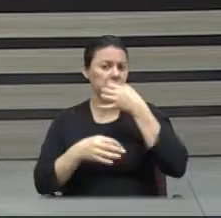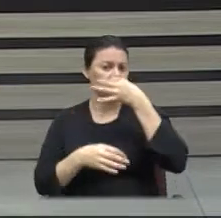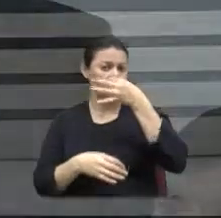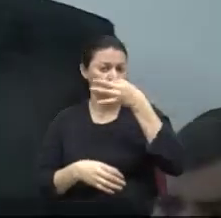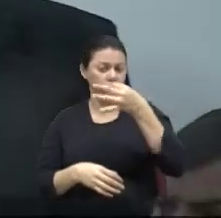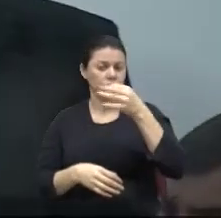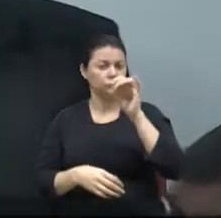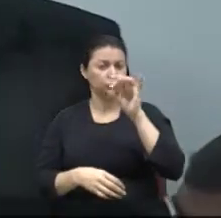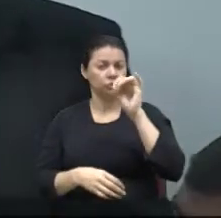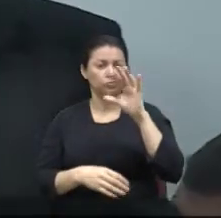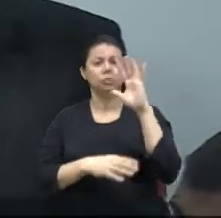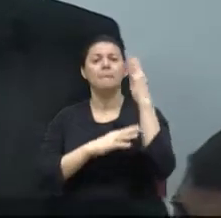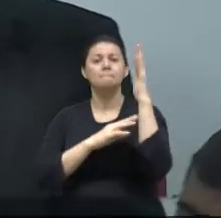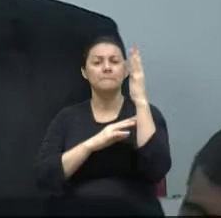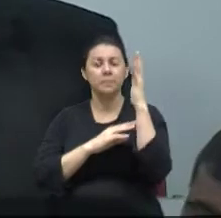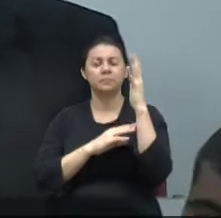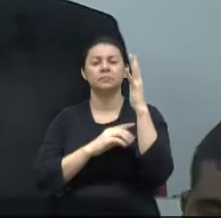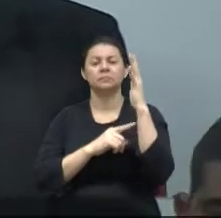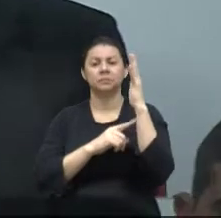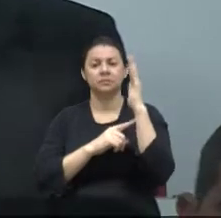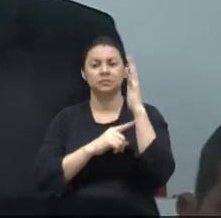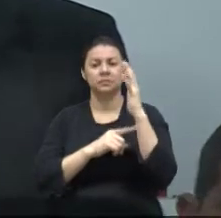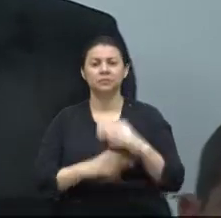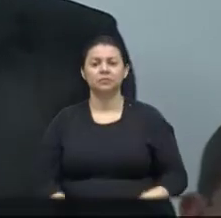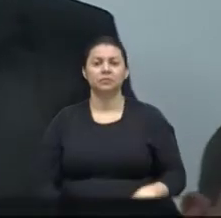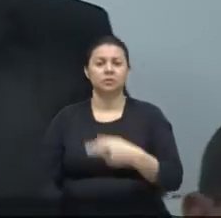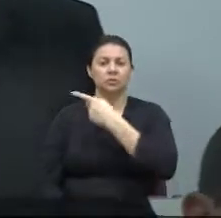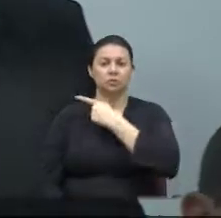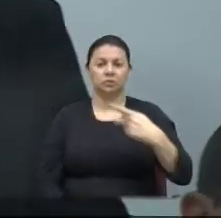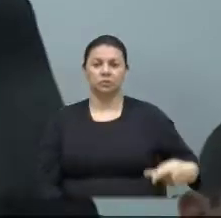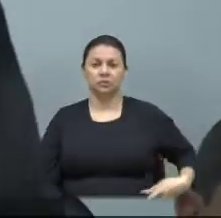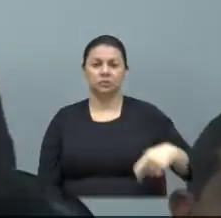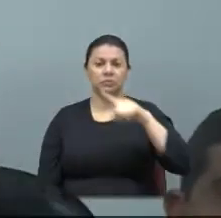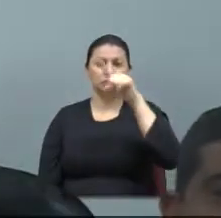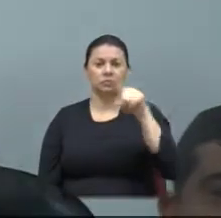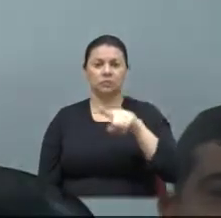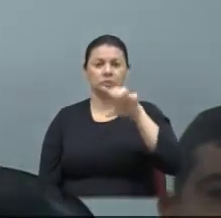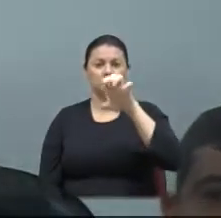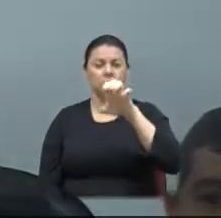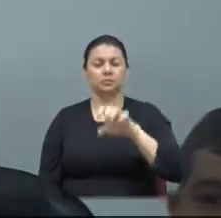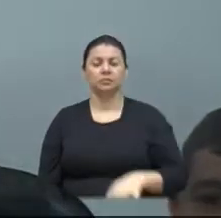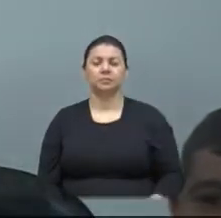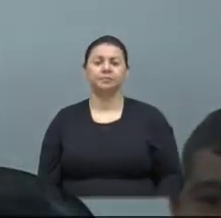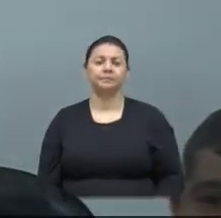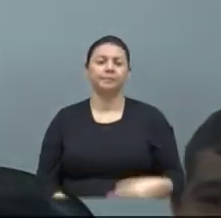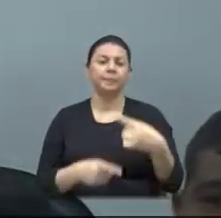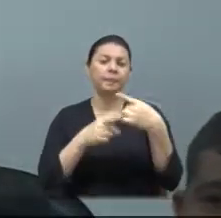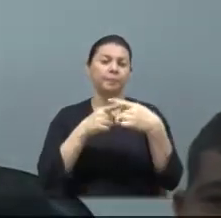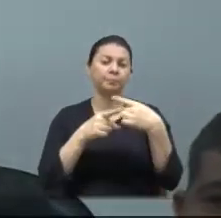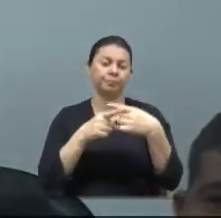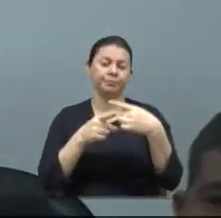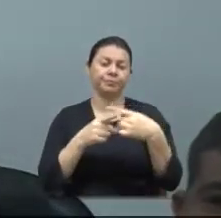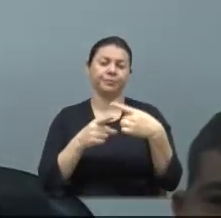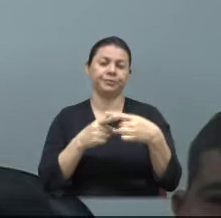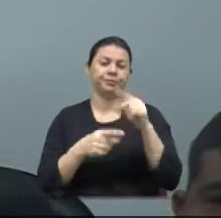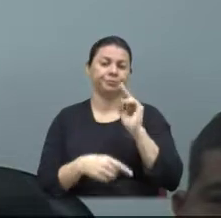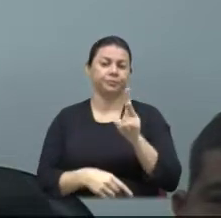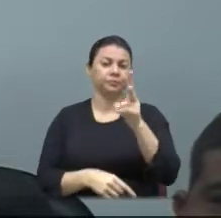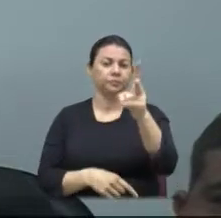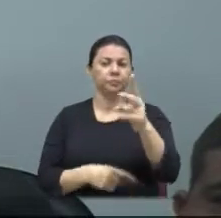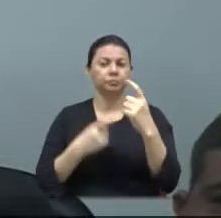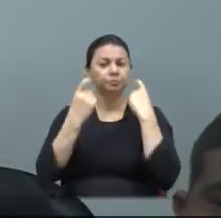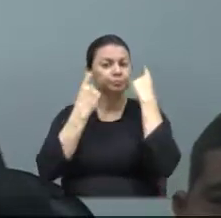josé roberto bernardi desde o primeiro momento tem feito em